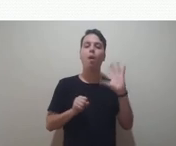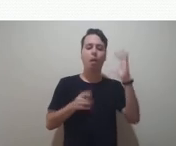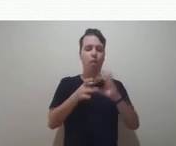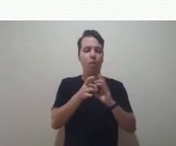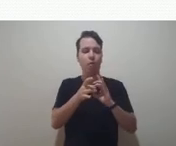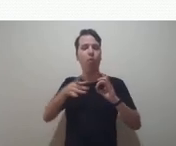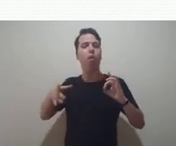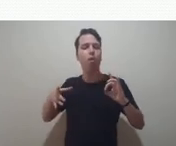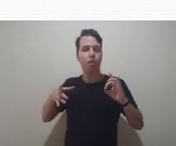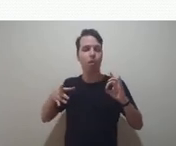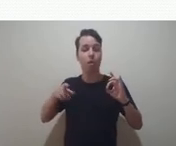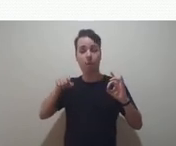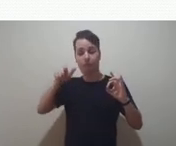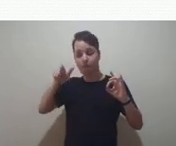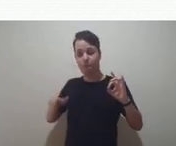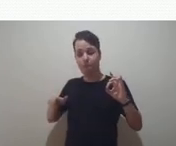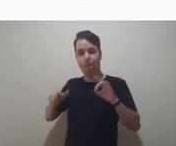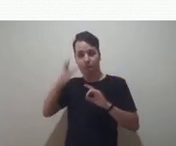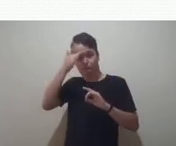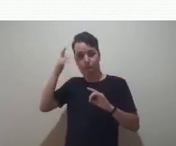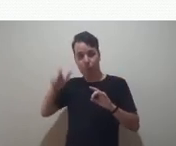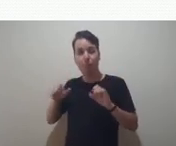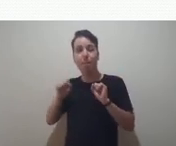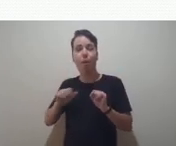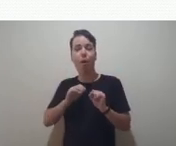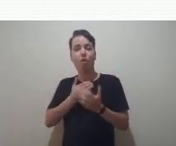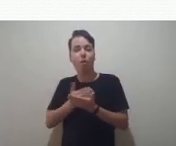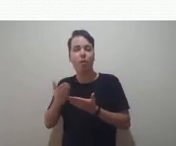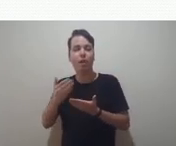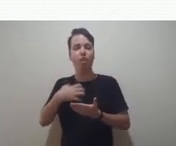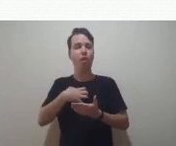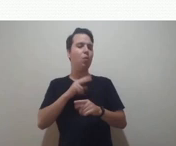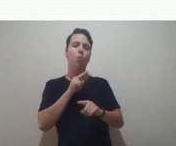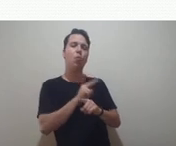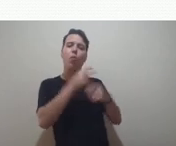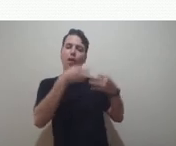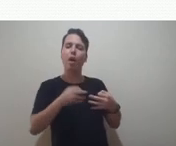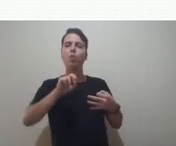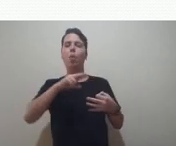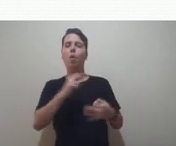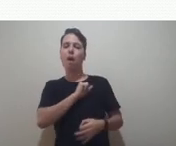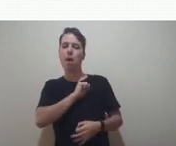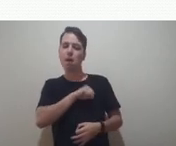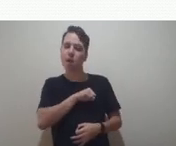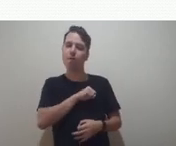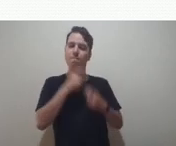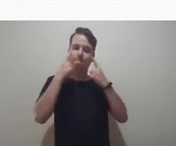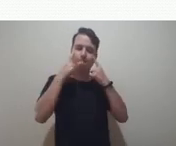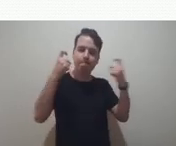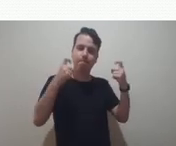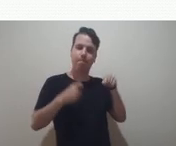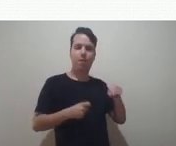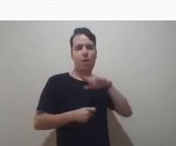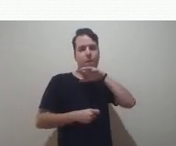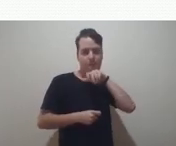uma perda desse vínculo e as pessoas podem passar a tratar os animais de forma negligente, violenta ou até